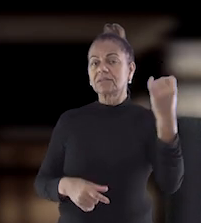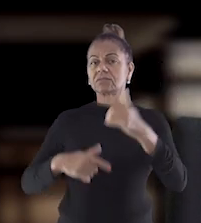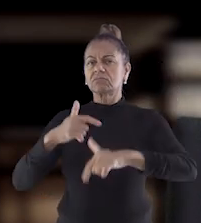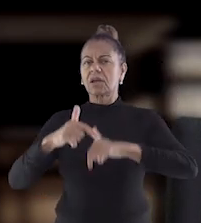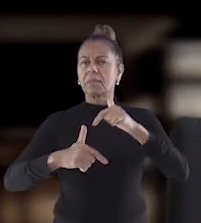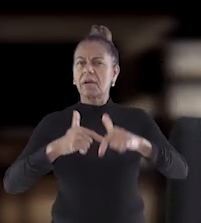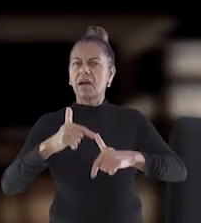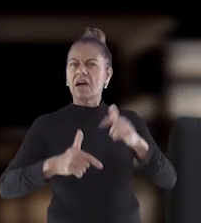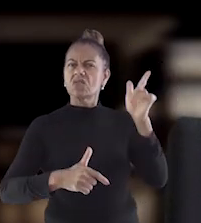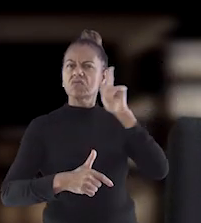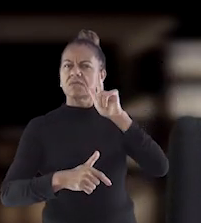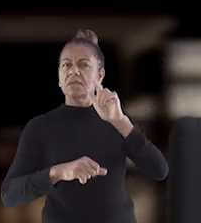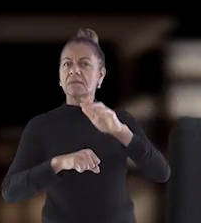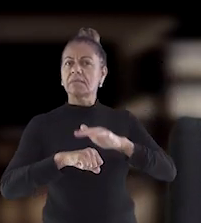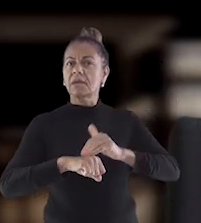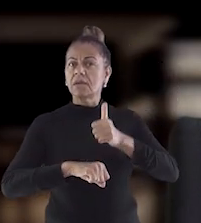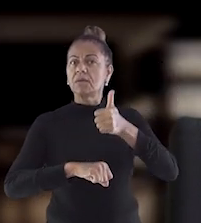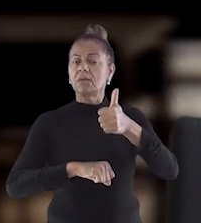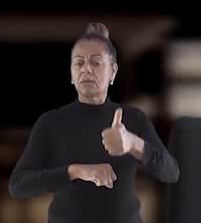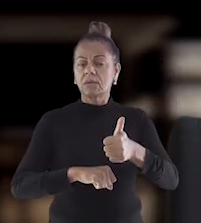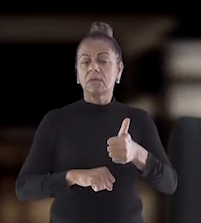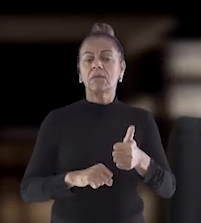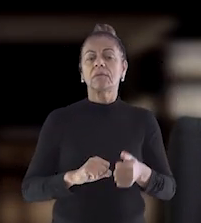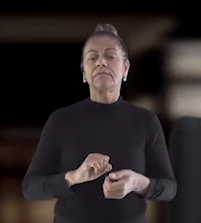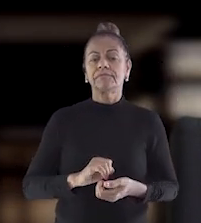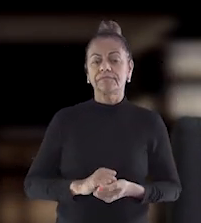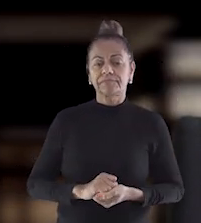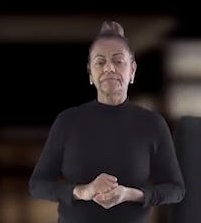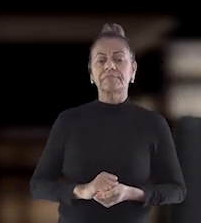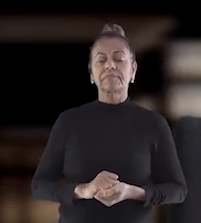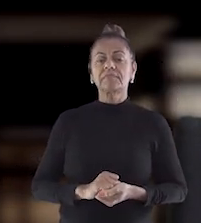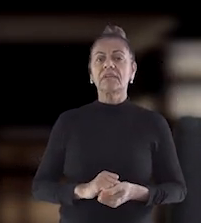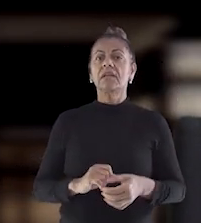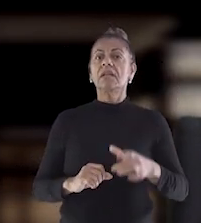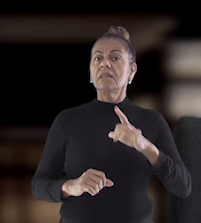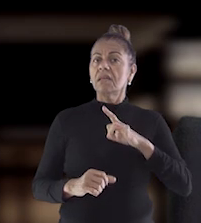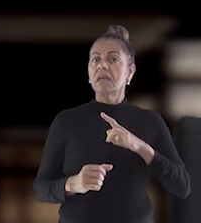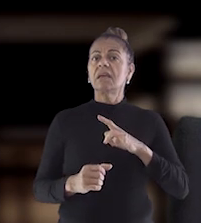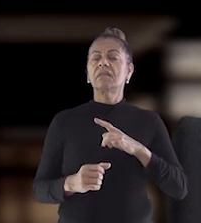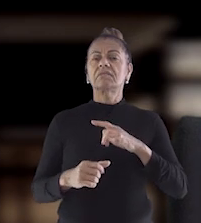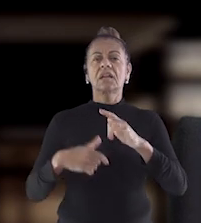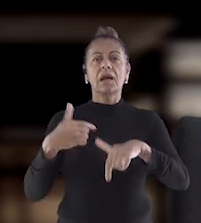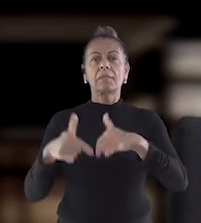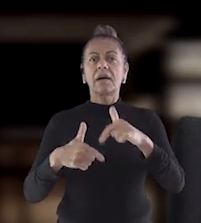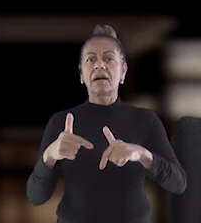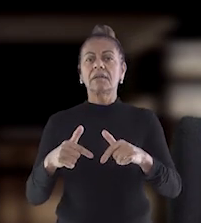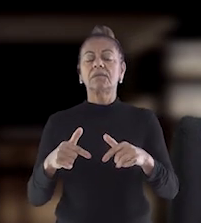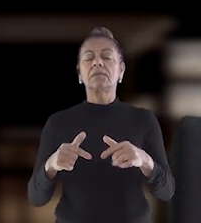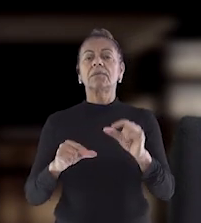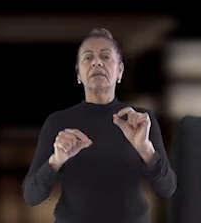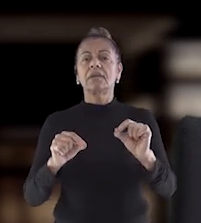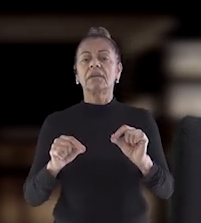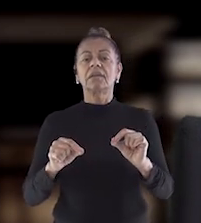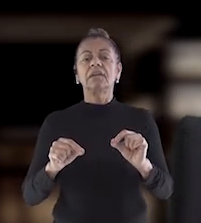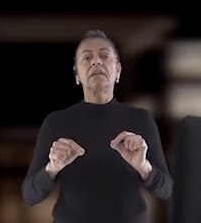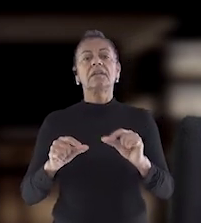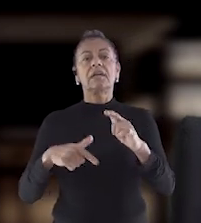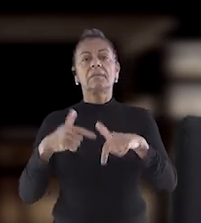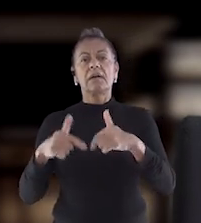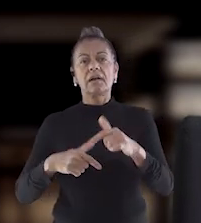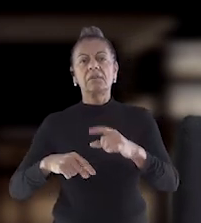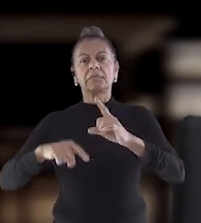estudando hoje vão conseguir um emprego melhor. Todo emprego aí, até para trabalhar em reciclagem,